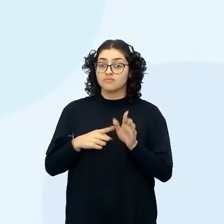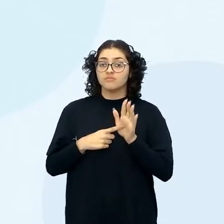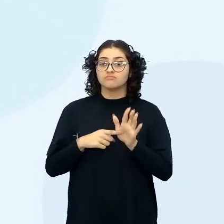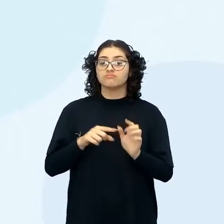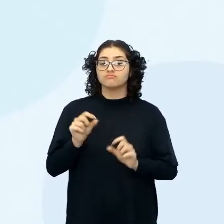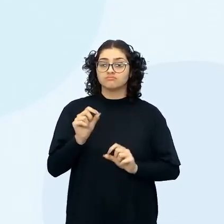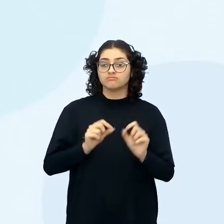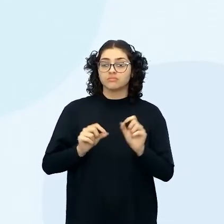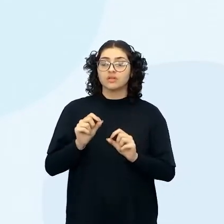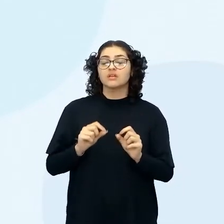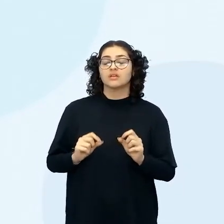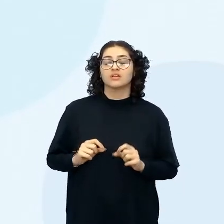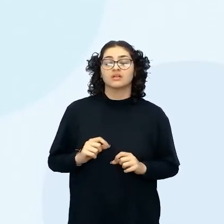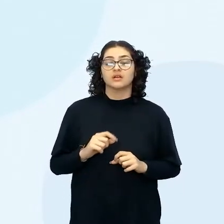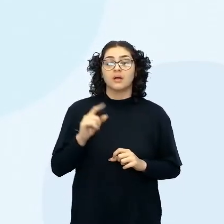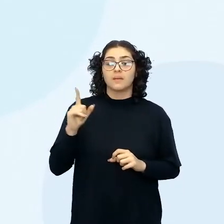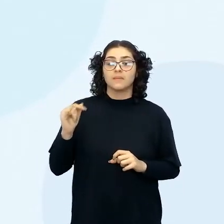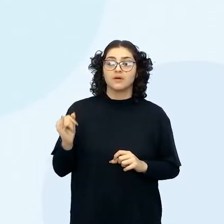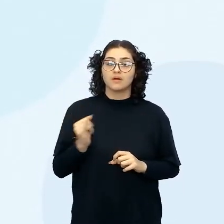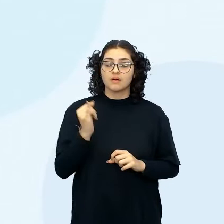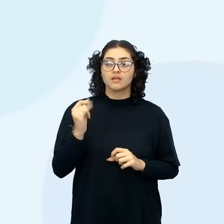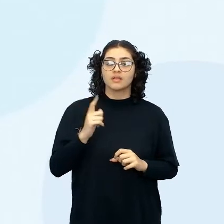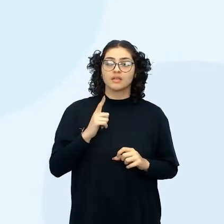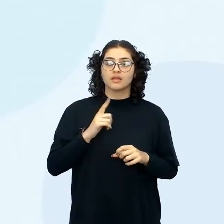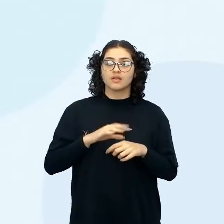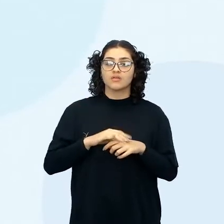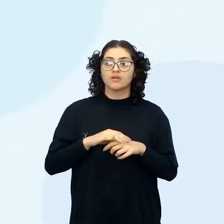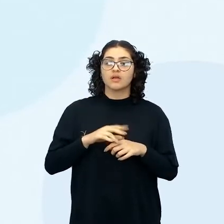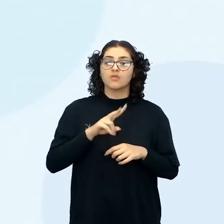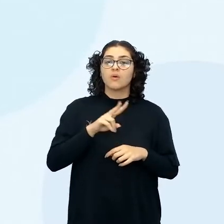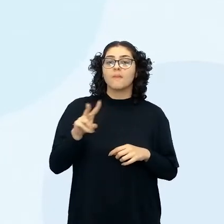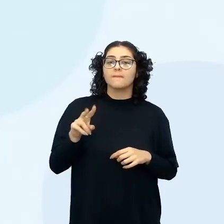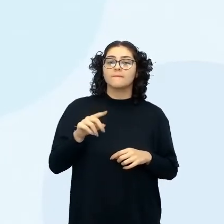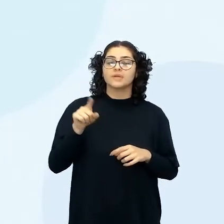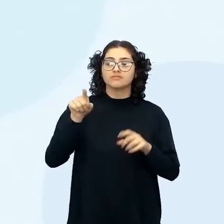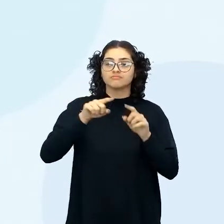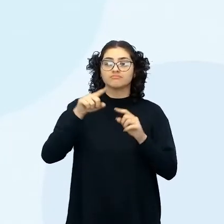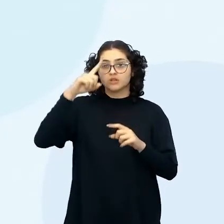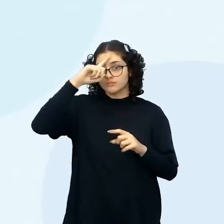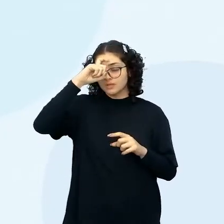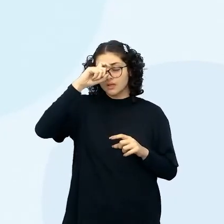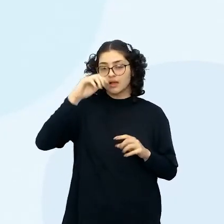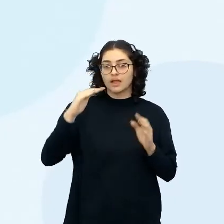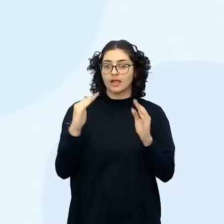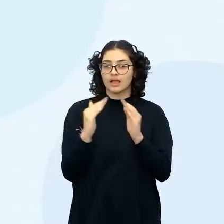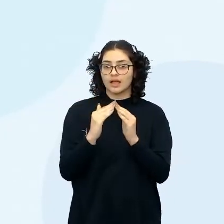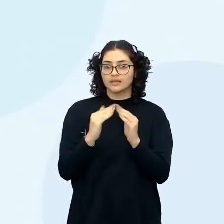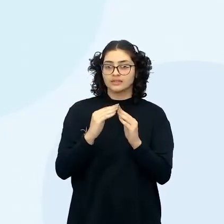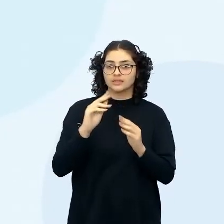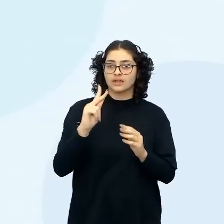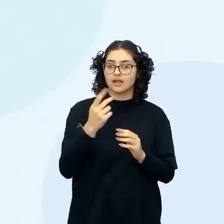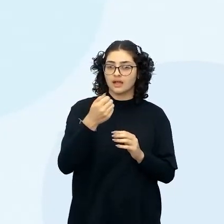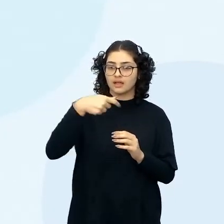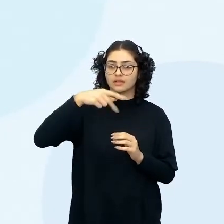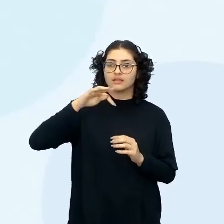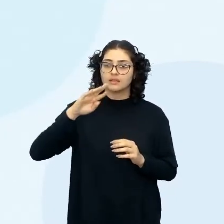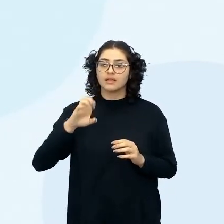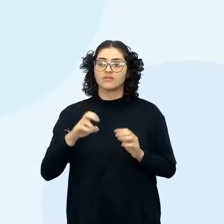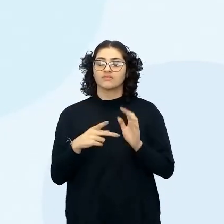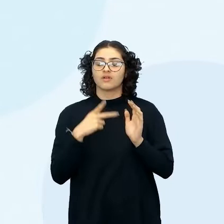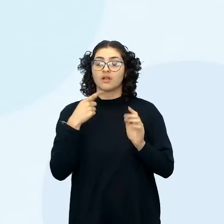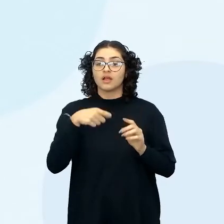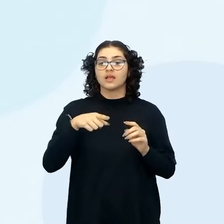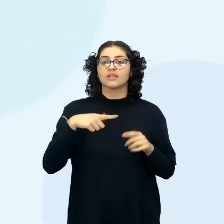que trabalha com doenças raras, que é a Casa Hunter, e aí então a gente falou um pouquinho mais a respeito